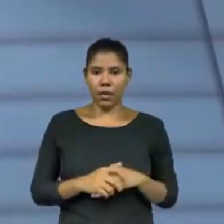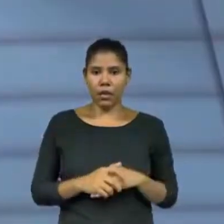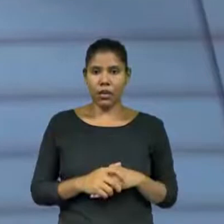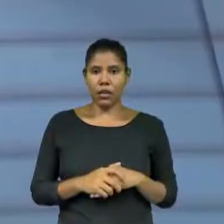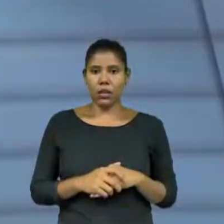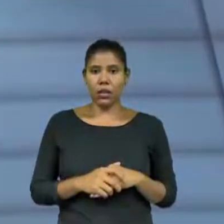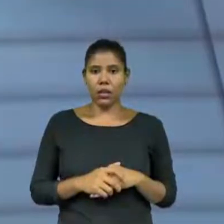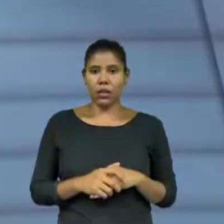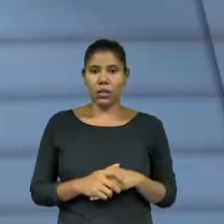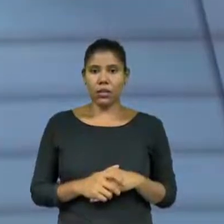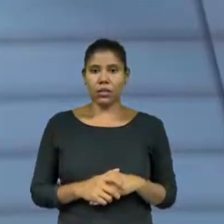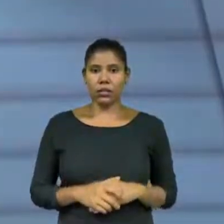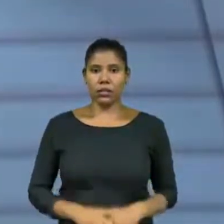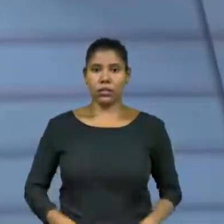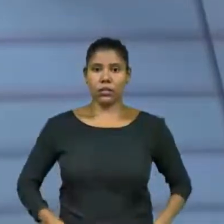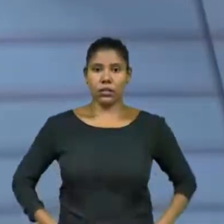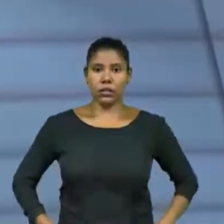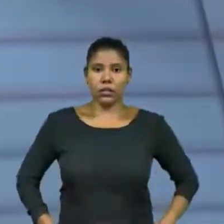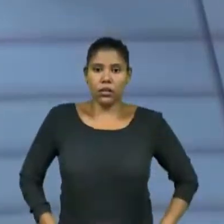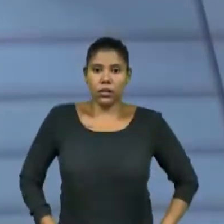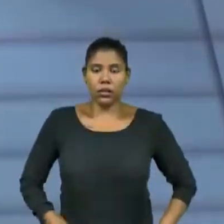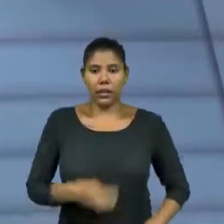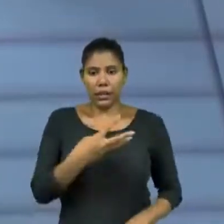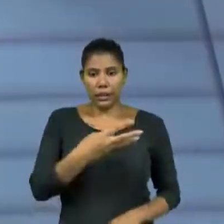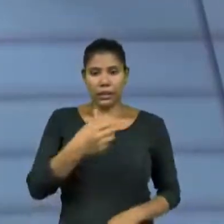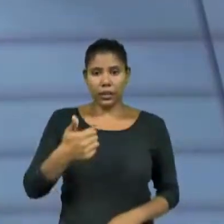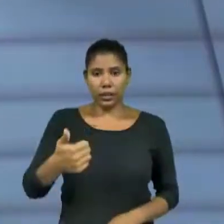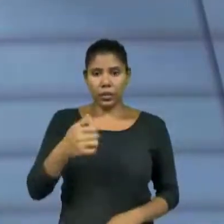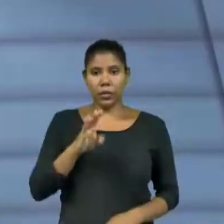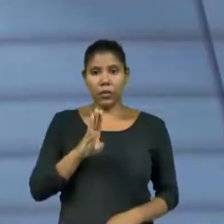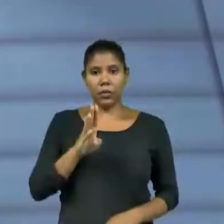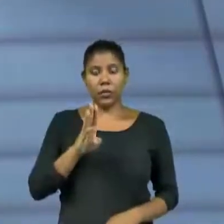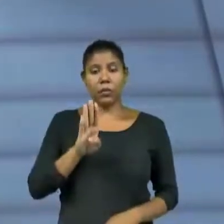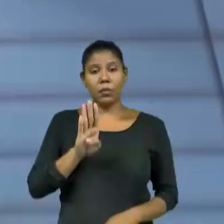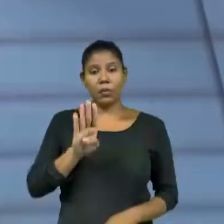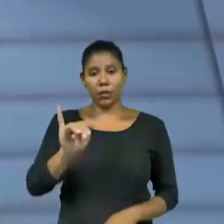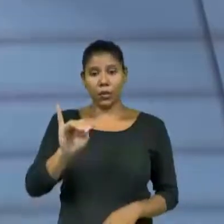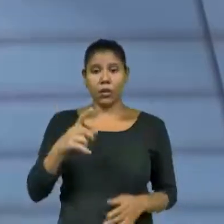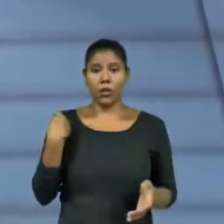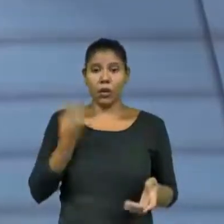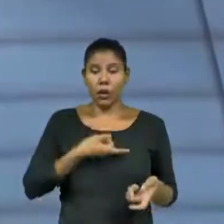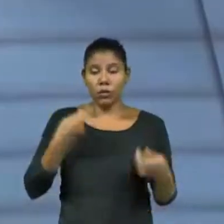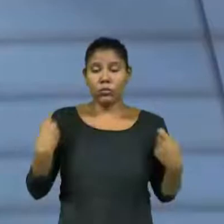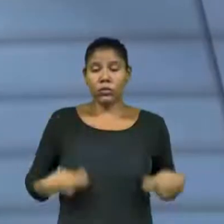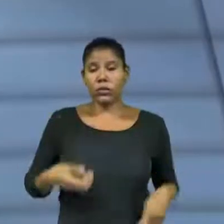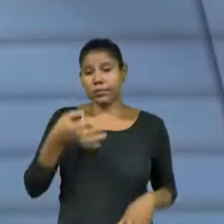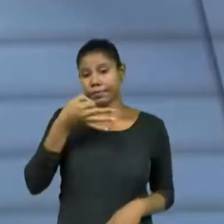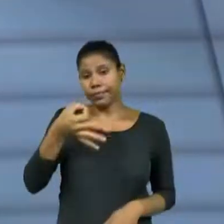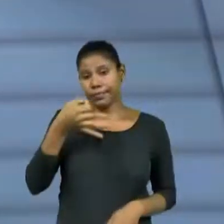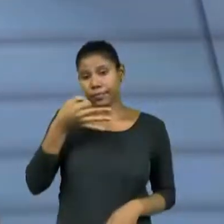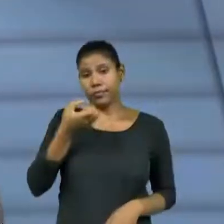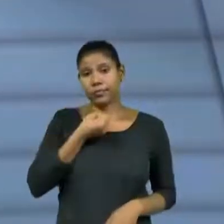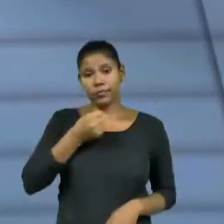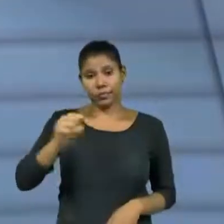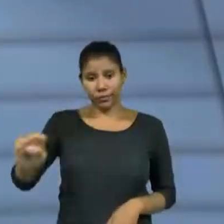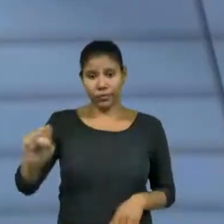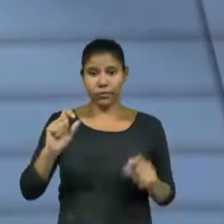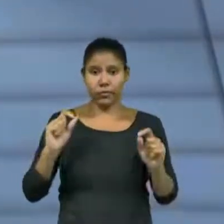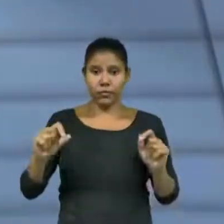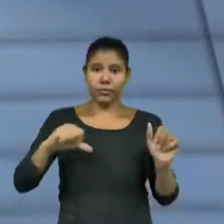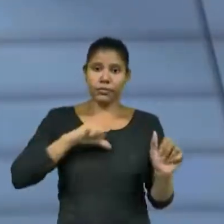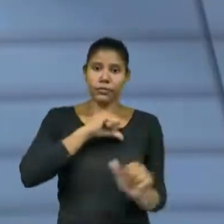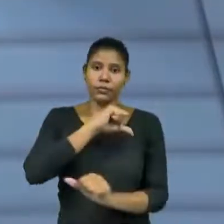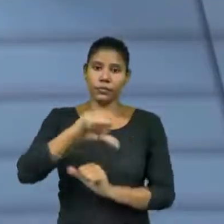crise hídrica. Então, 31 bilhões. Então, nós precisamos usar esse argumento para defender a